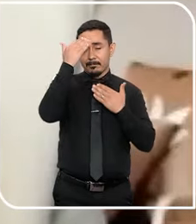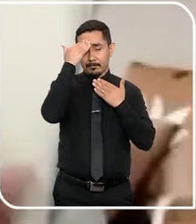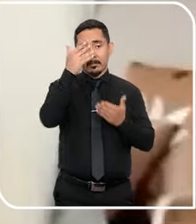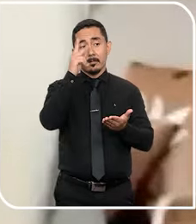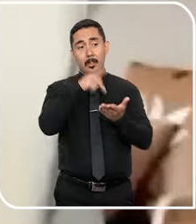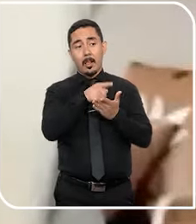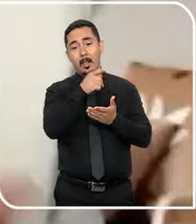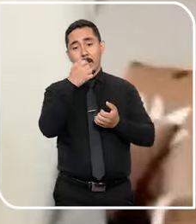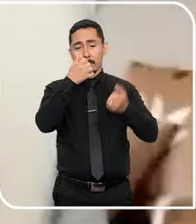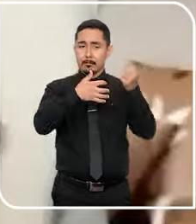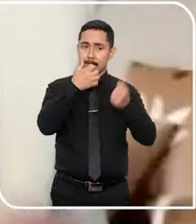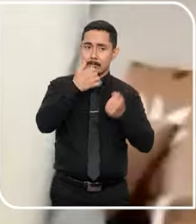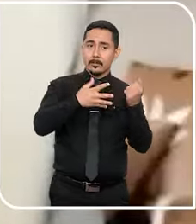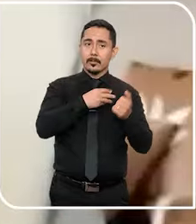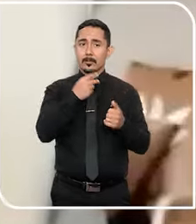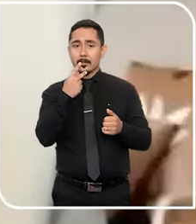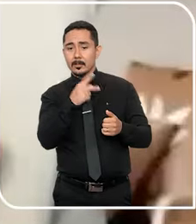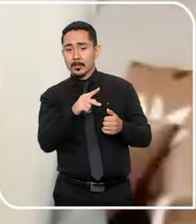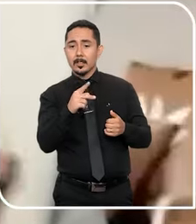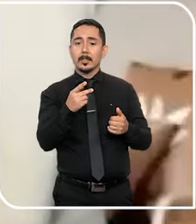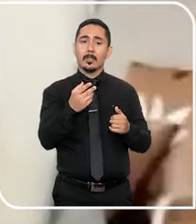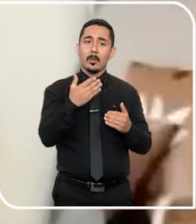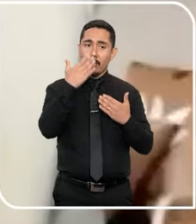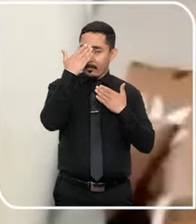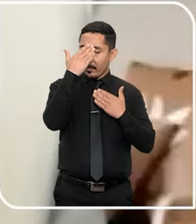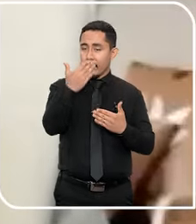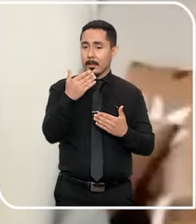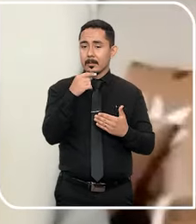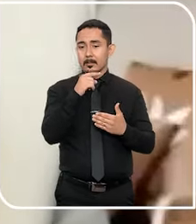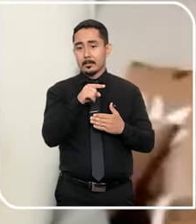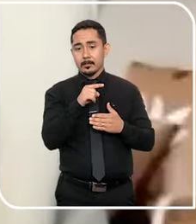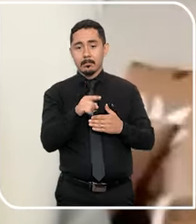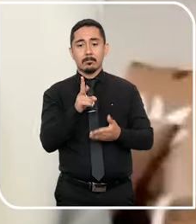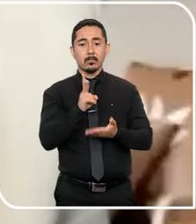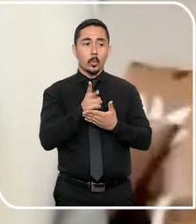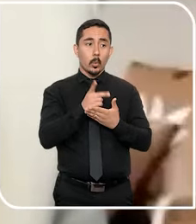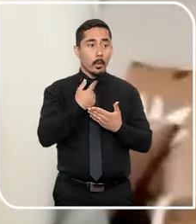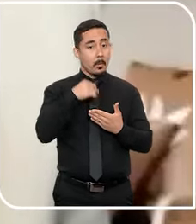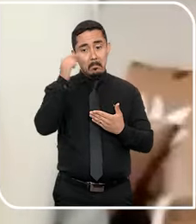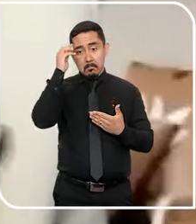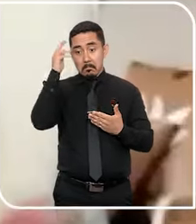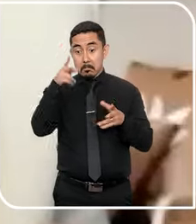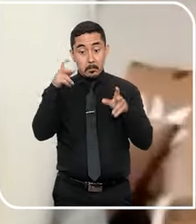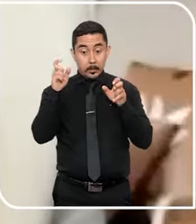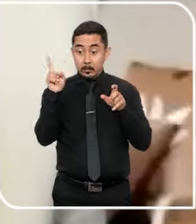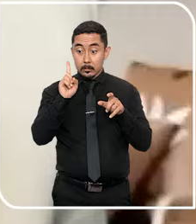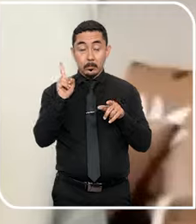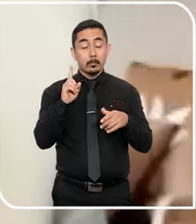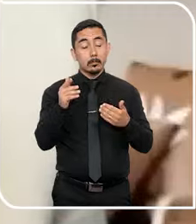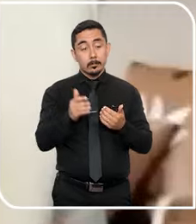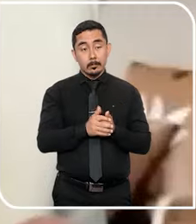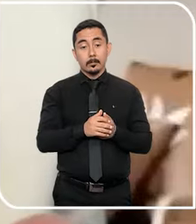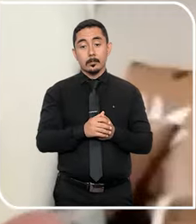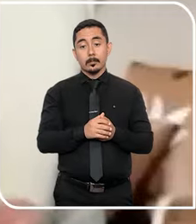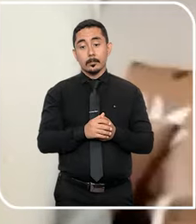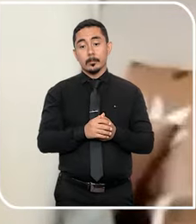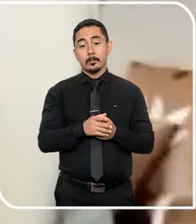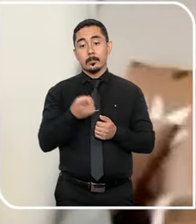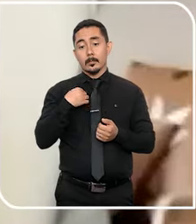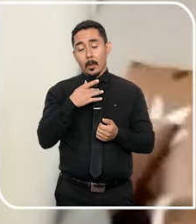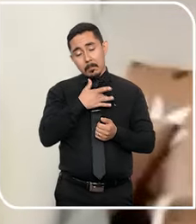eu assim agradeça né o comentário do seu filho e diga filho obrigada por me finalizar eu não tinha percebido que eu